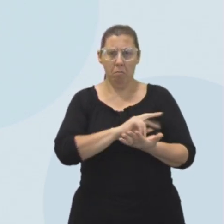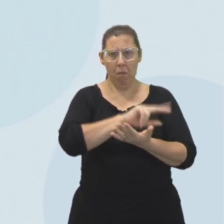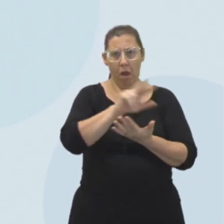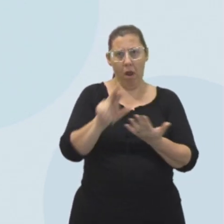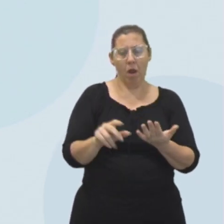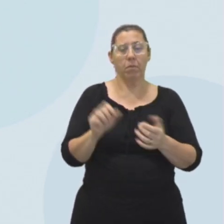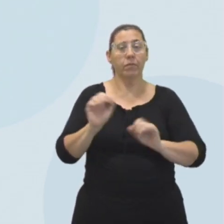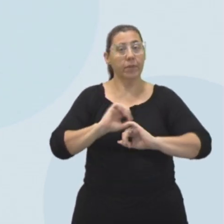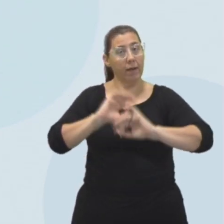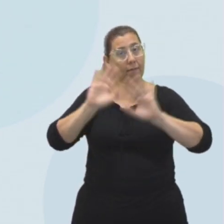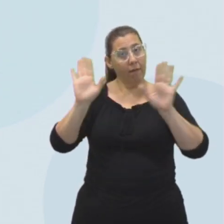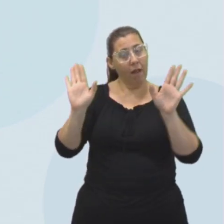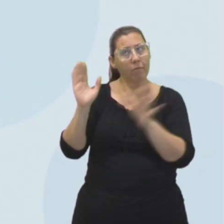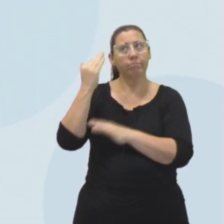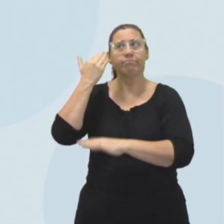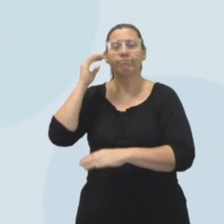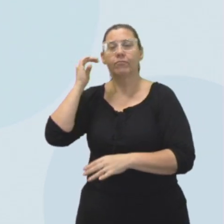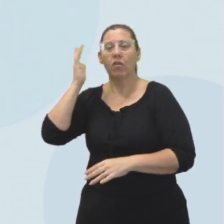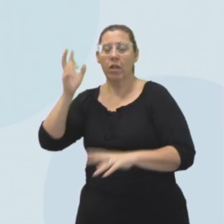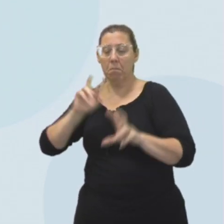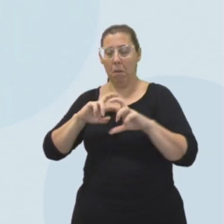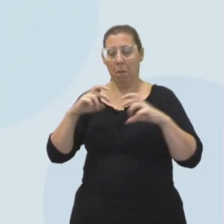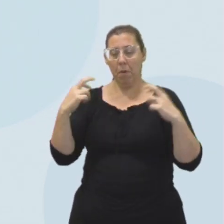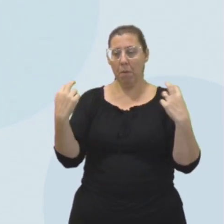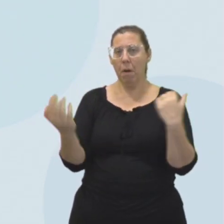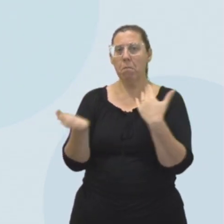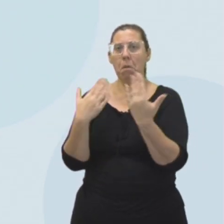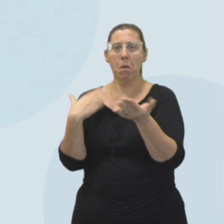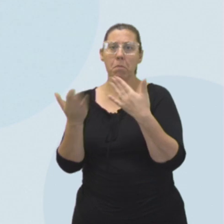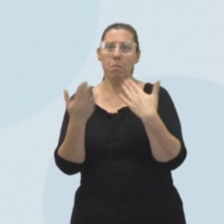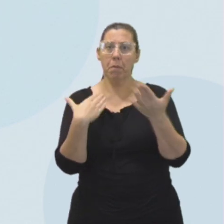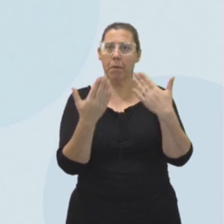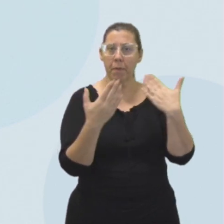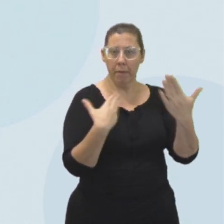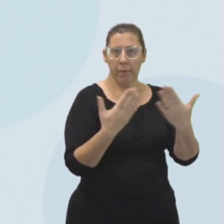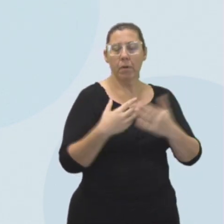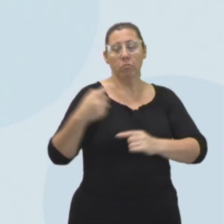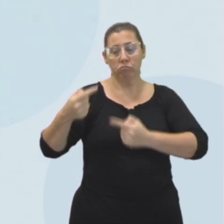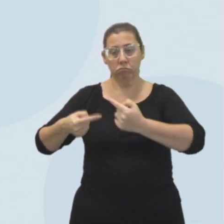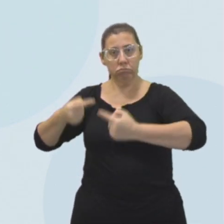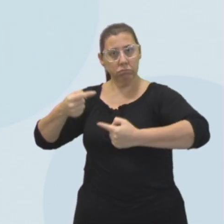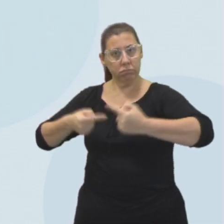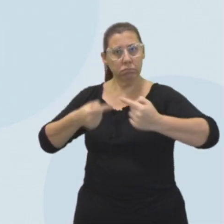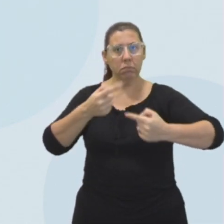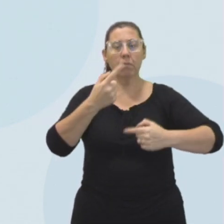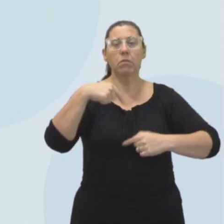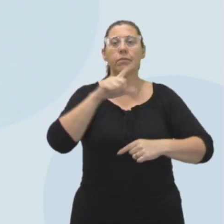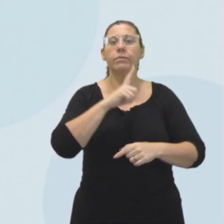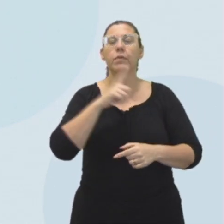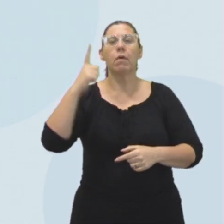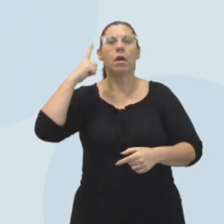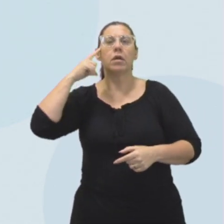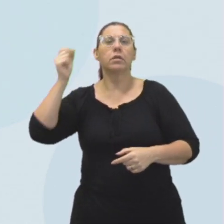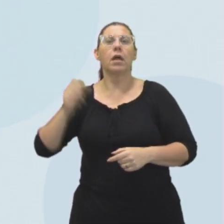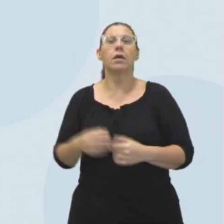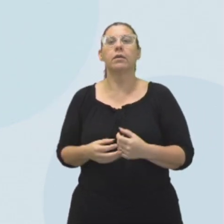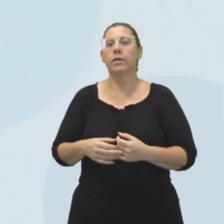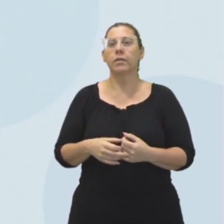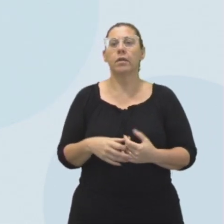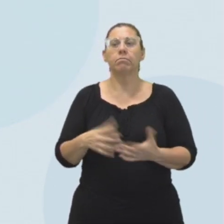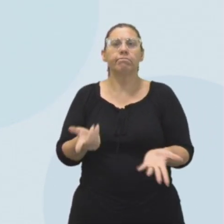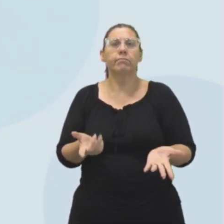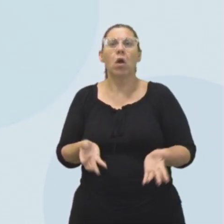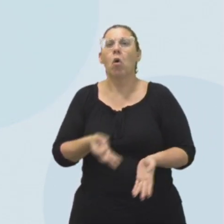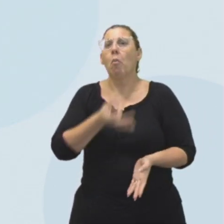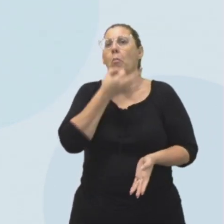que estar claro, tem que realizar uma roda de conversa com todos os envolvidos, um debate, para nós termos a ideia do ponto de vista